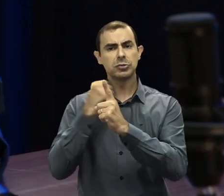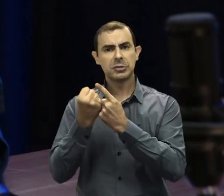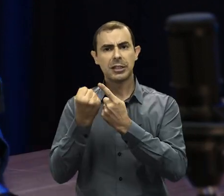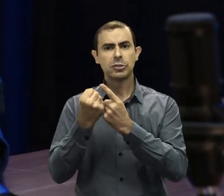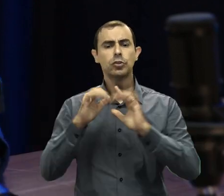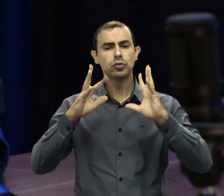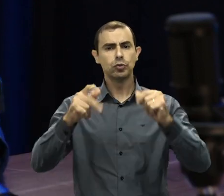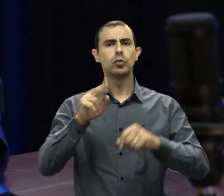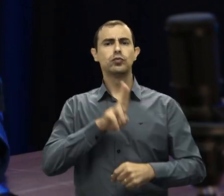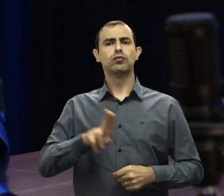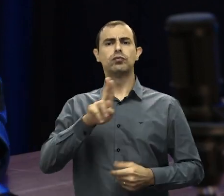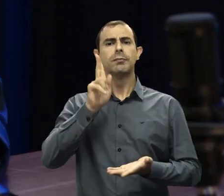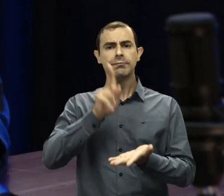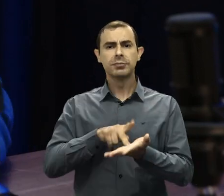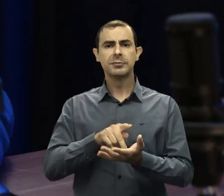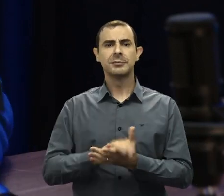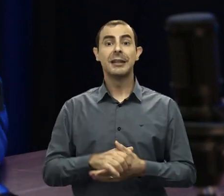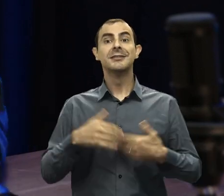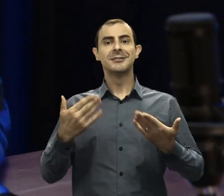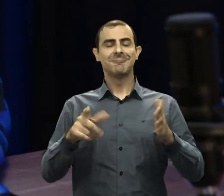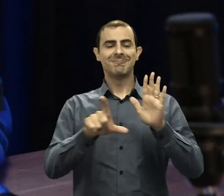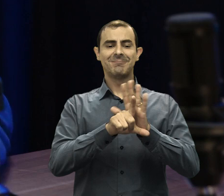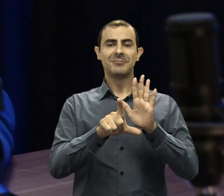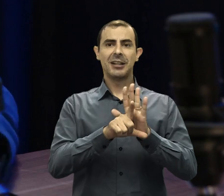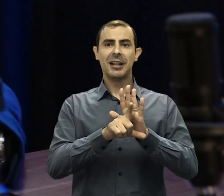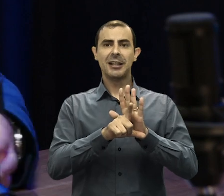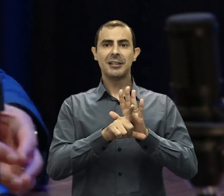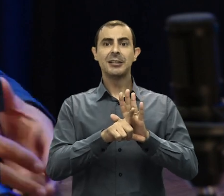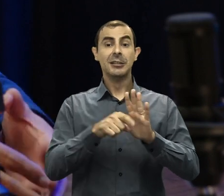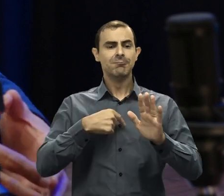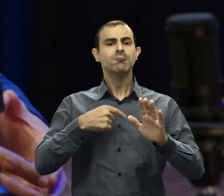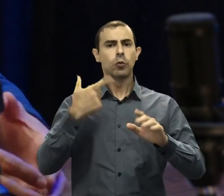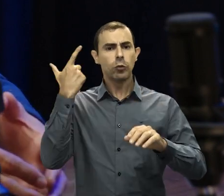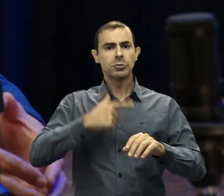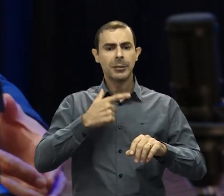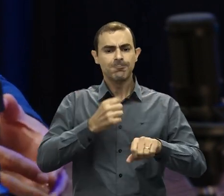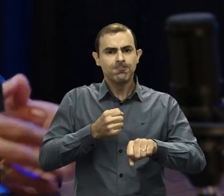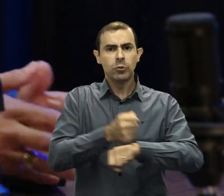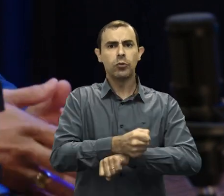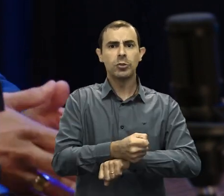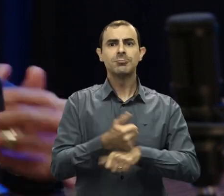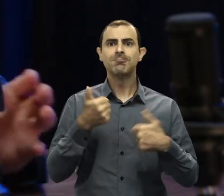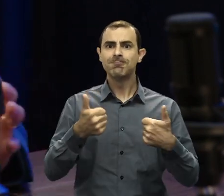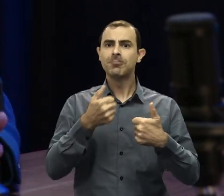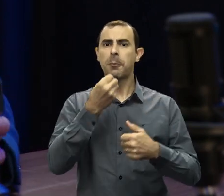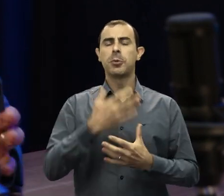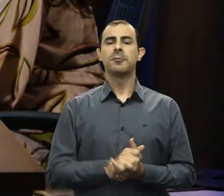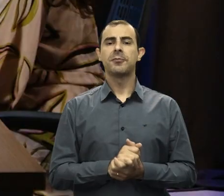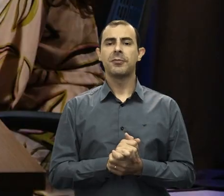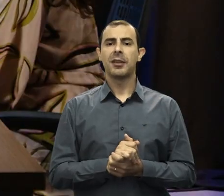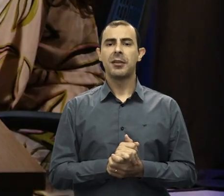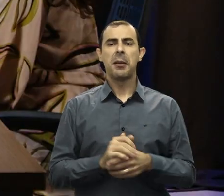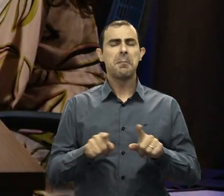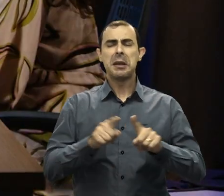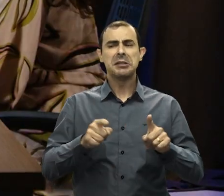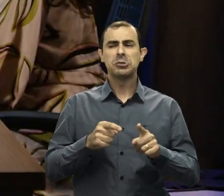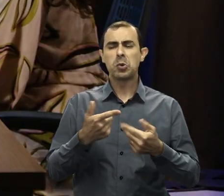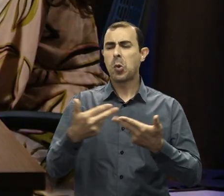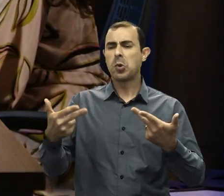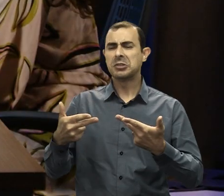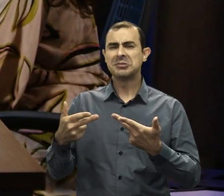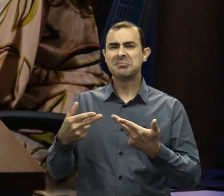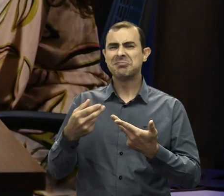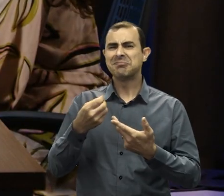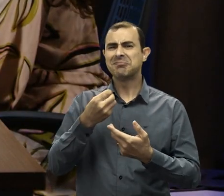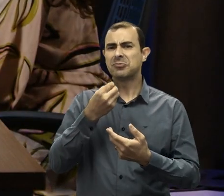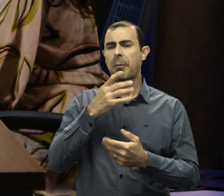da sociedade. Então, vale a pena você colocar energia naquilo. Então, o que não vale a pena colocar energia,